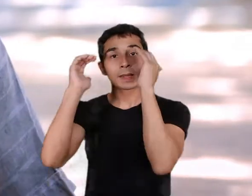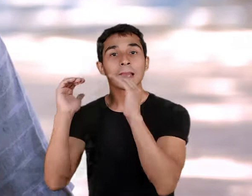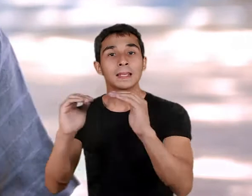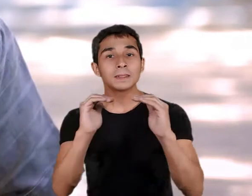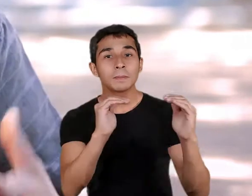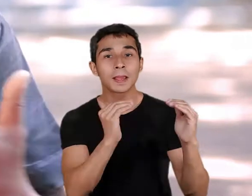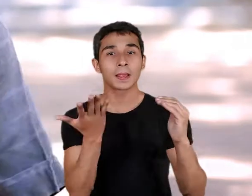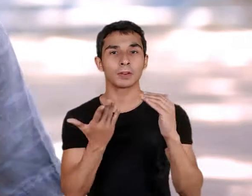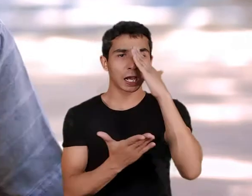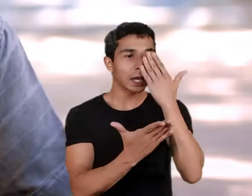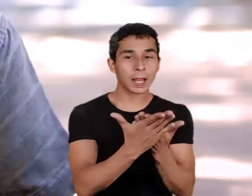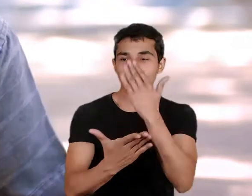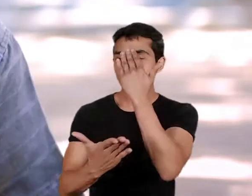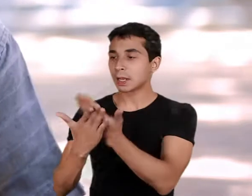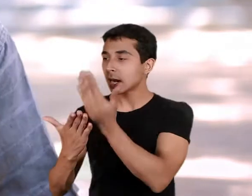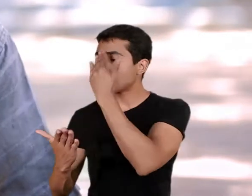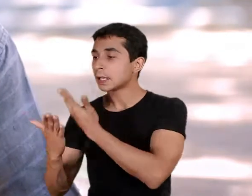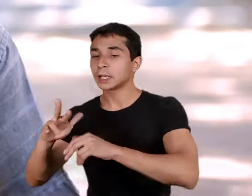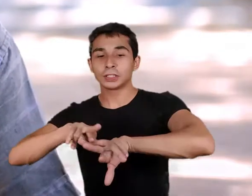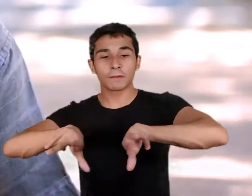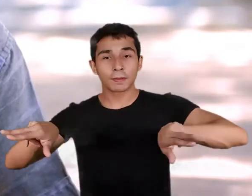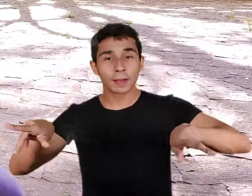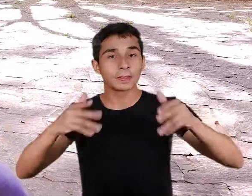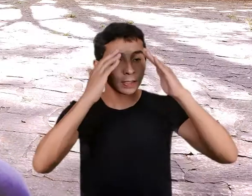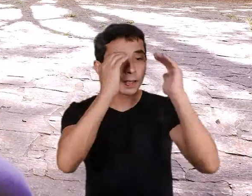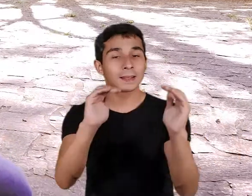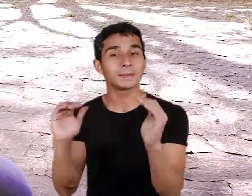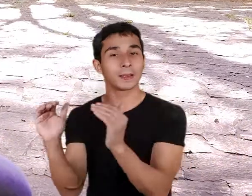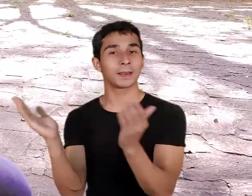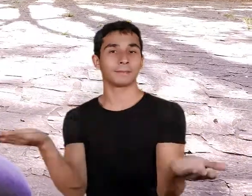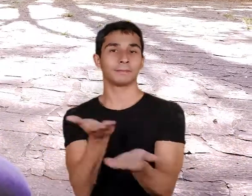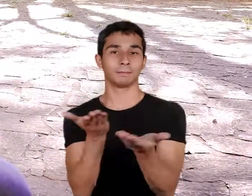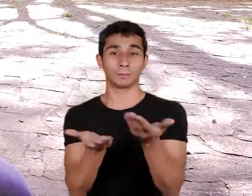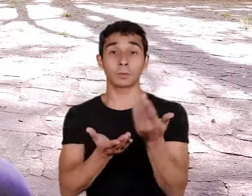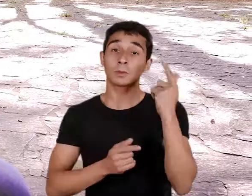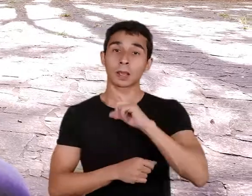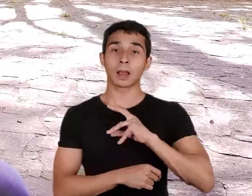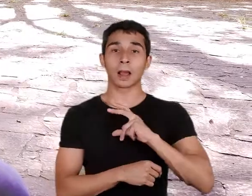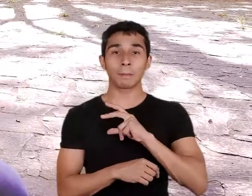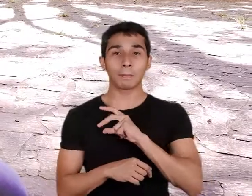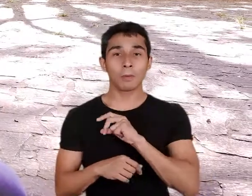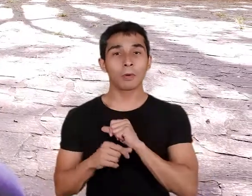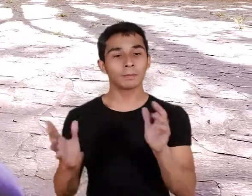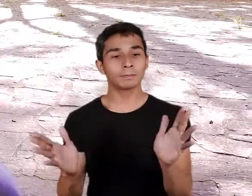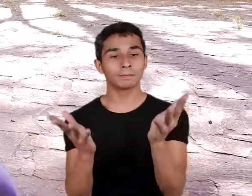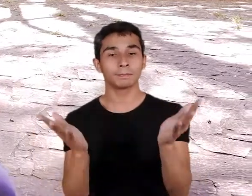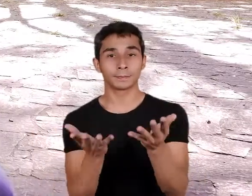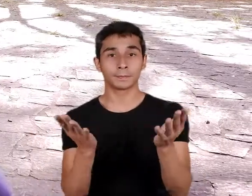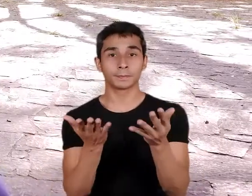né? O respeito às crenças, né? Onde a gente pudesse cultivar o amor,